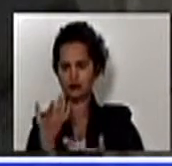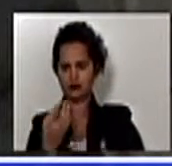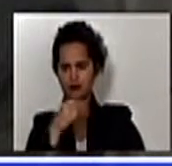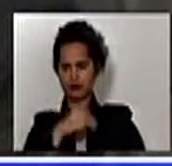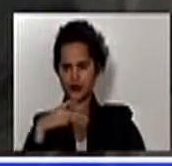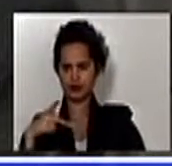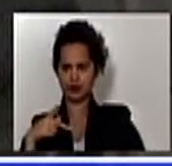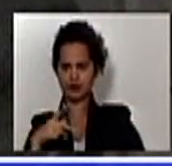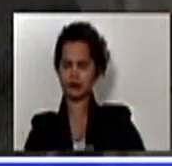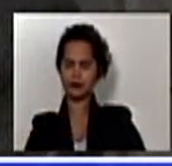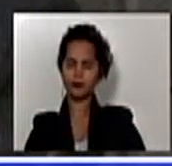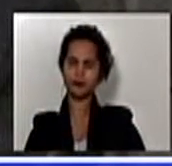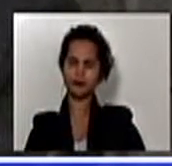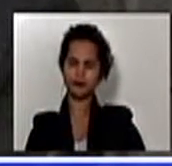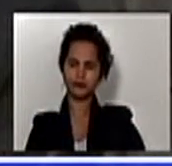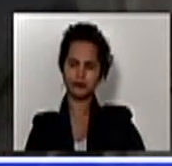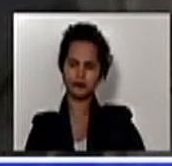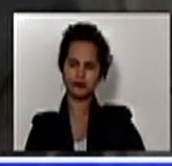estamos reduzindo